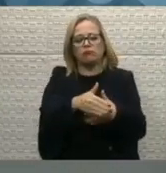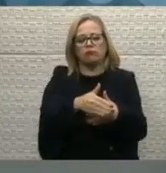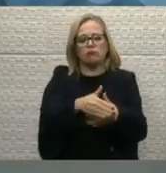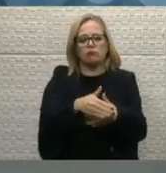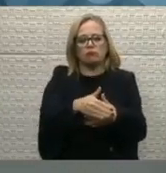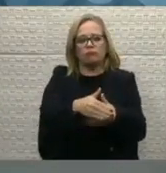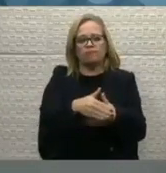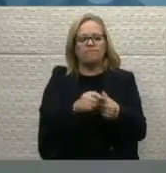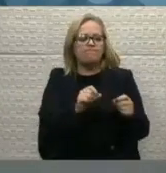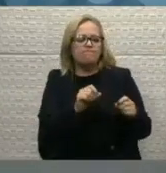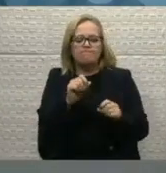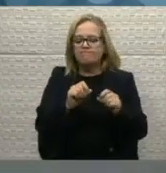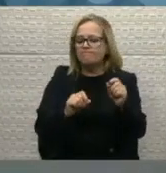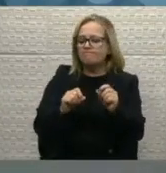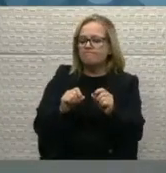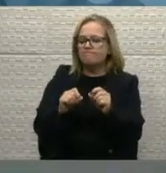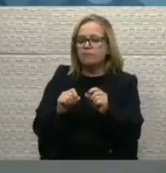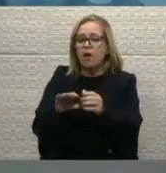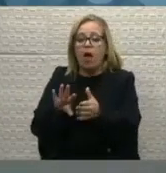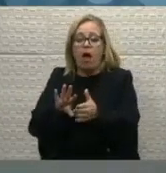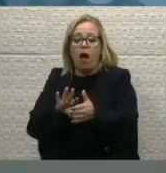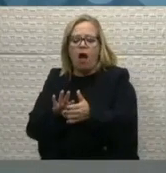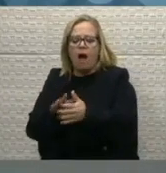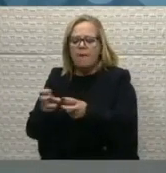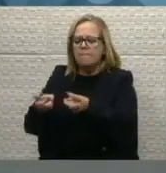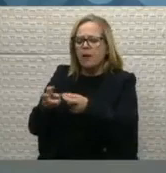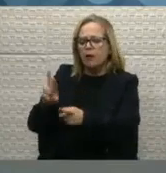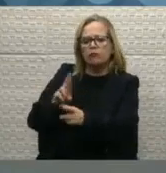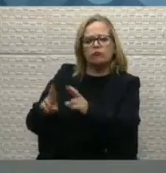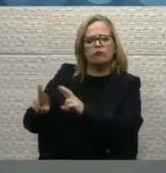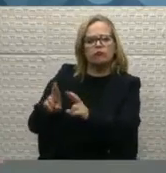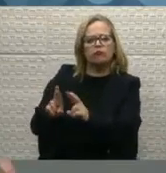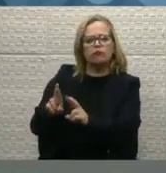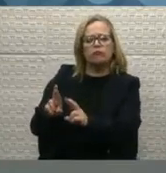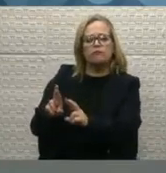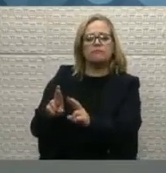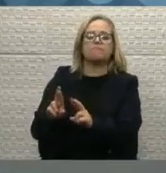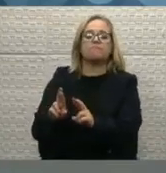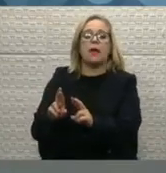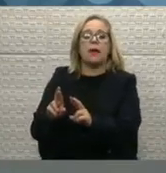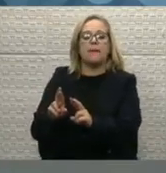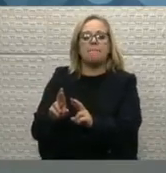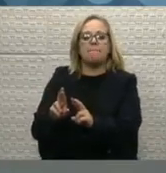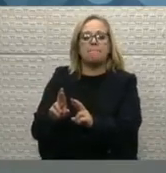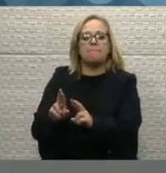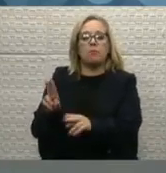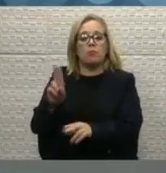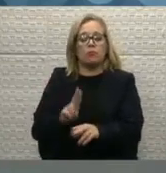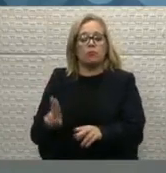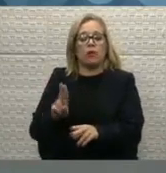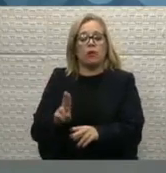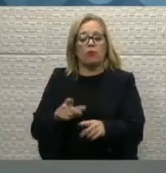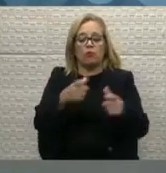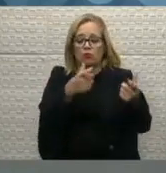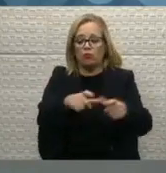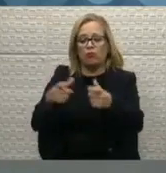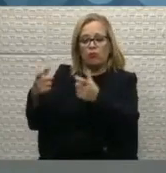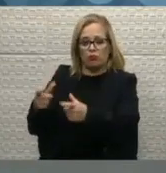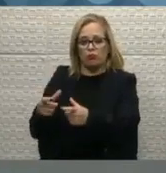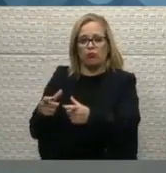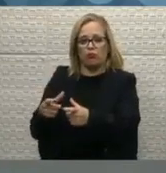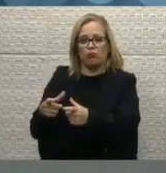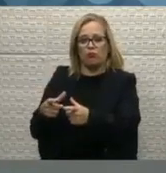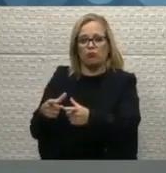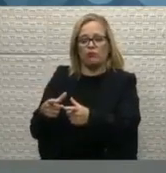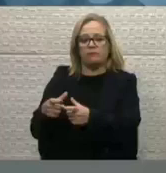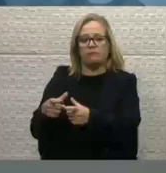das equações, extrair relações, possibilidades e explorar cada um dos autovalores e